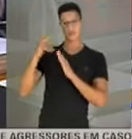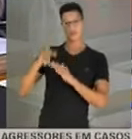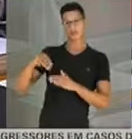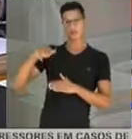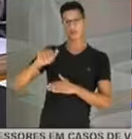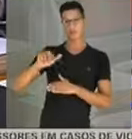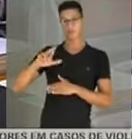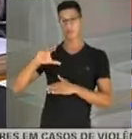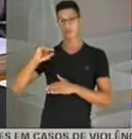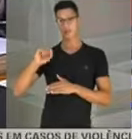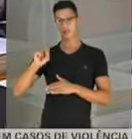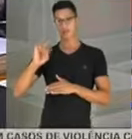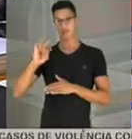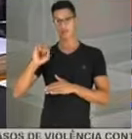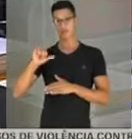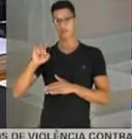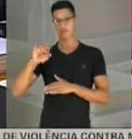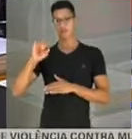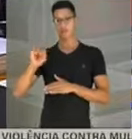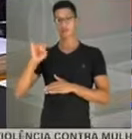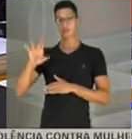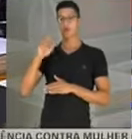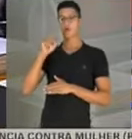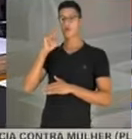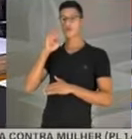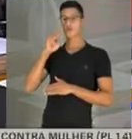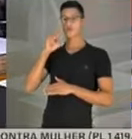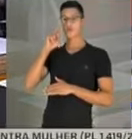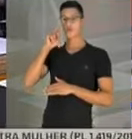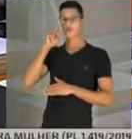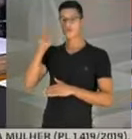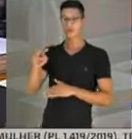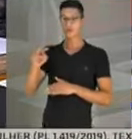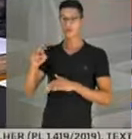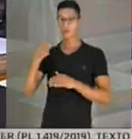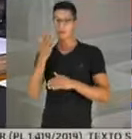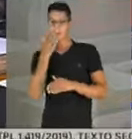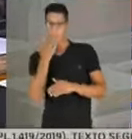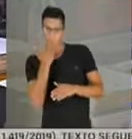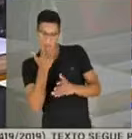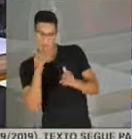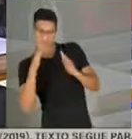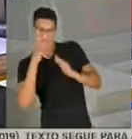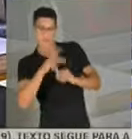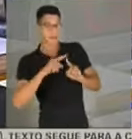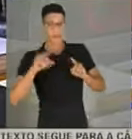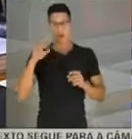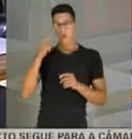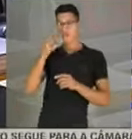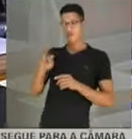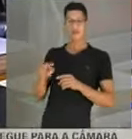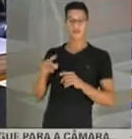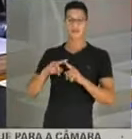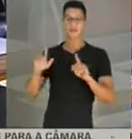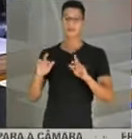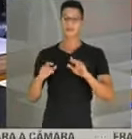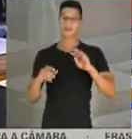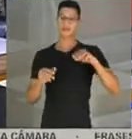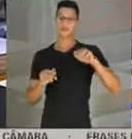Marcos Tolentino, que o senhor também só conhece de vista. Foi comer na casa dele, mas só conhece de vista. Estava